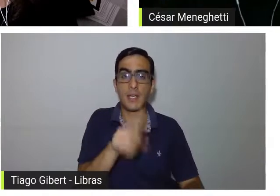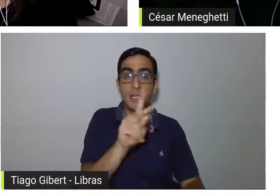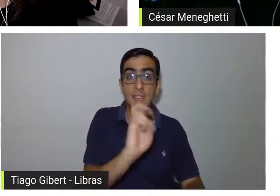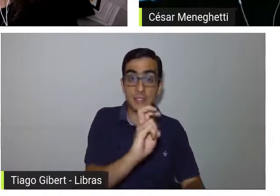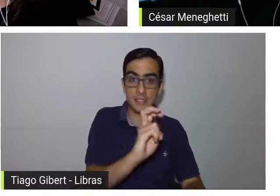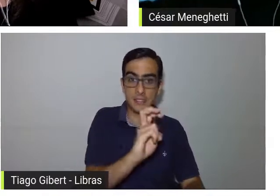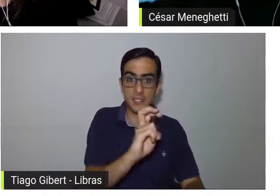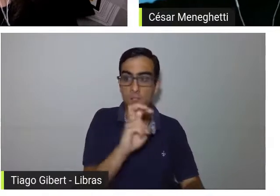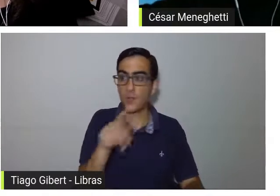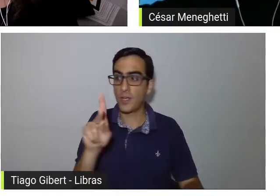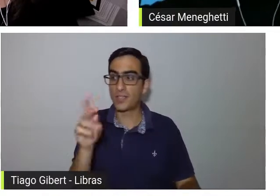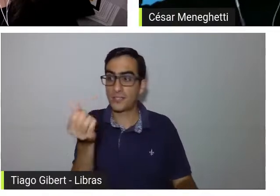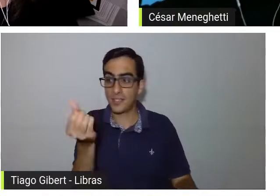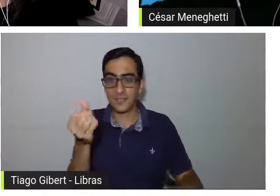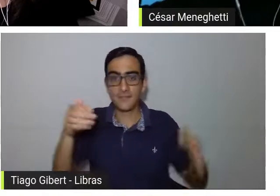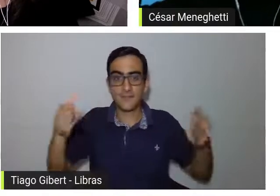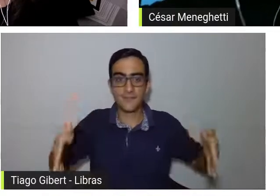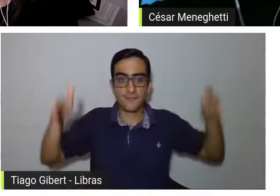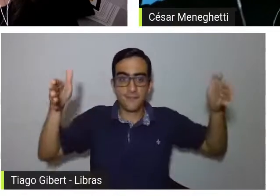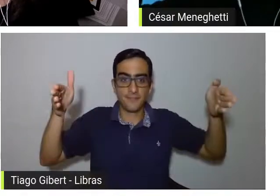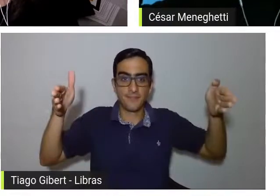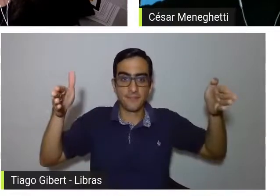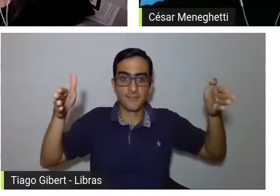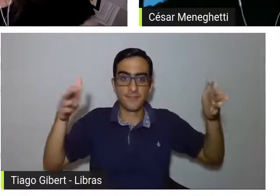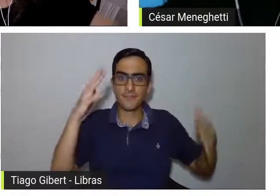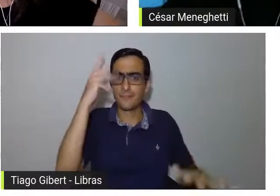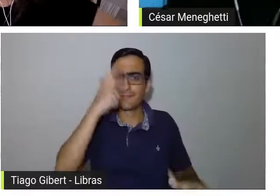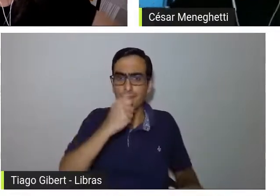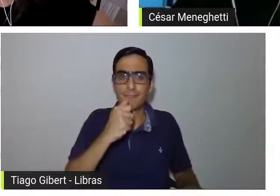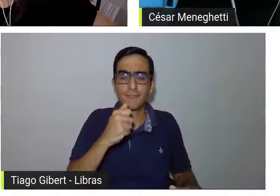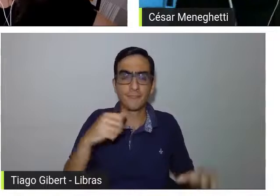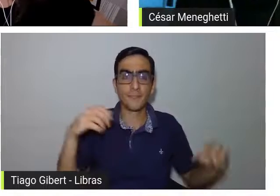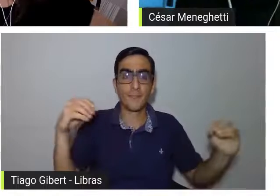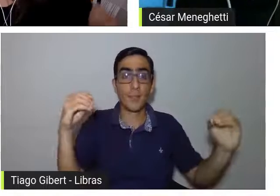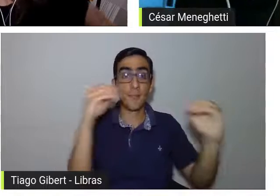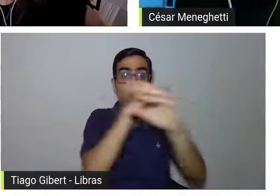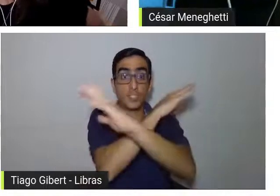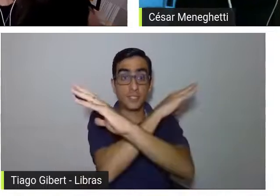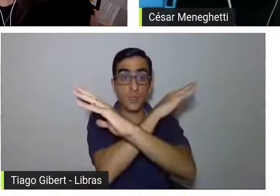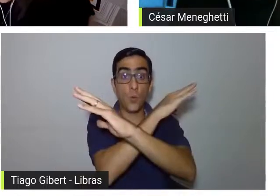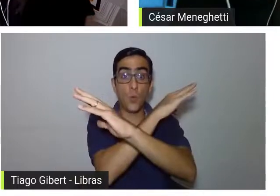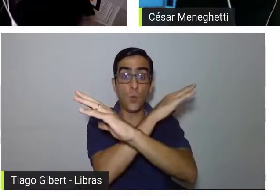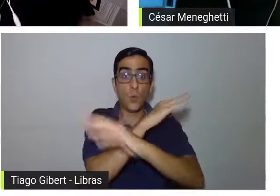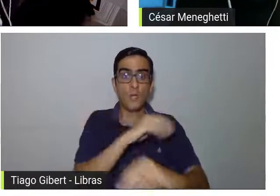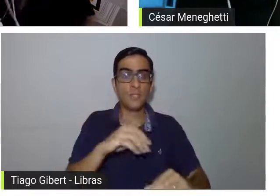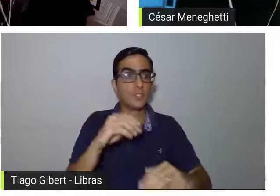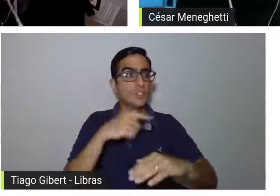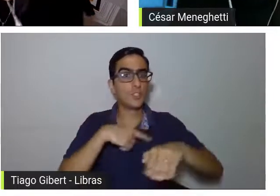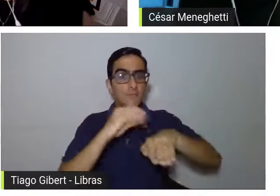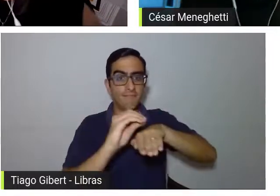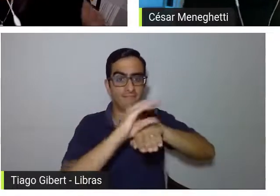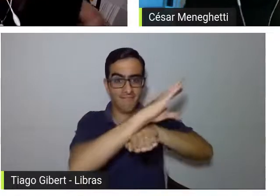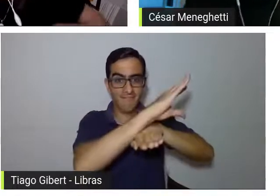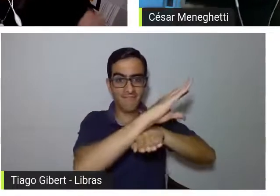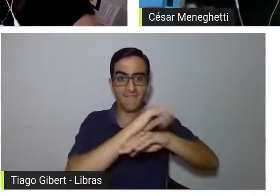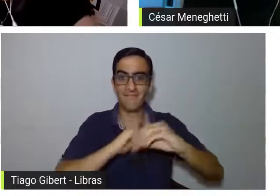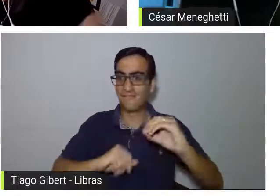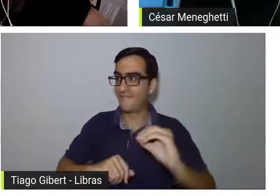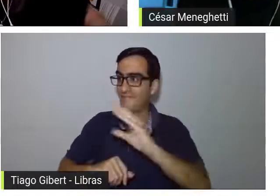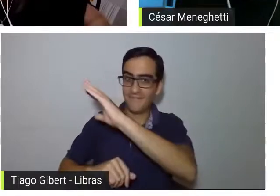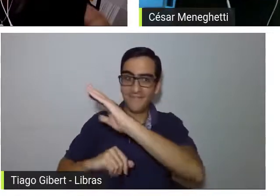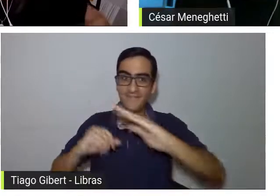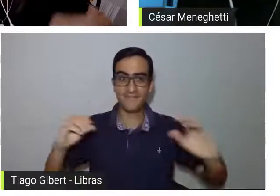frente do outro, assim, ficou lindo. Que projeção, né? Foi a melhor projeção que eu tive, o